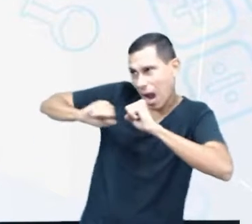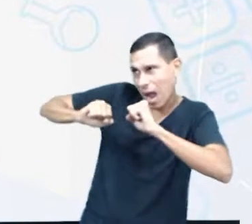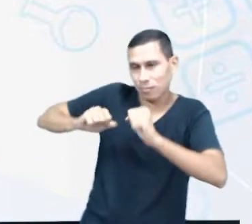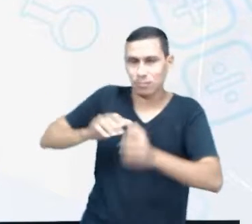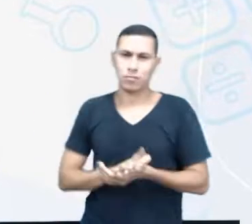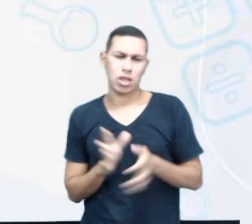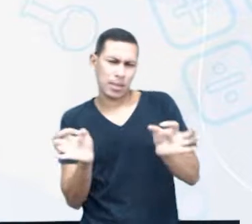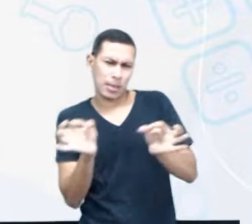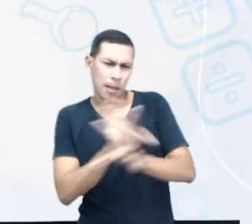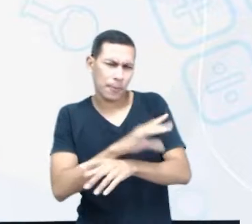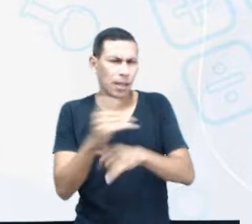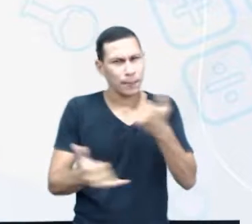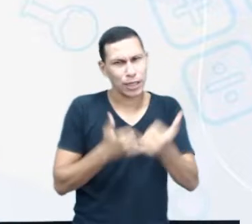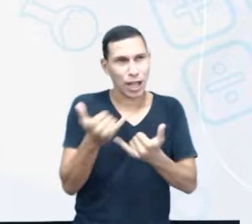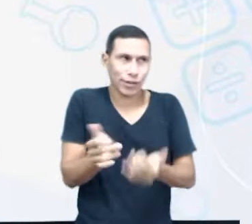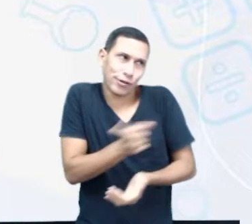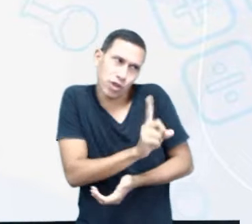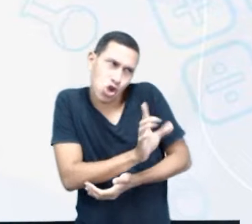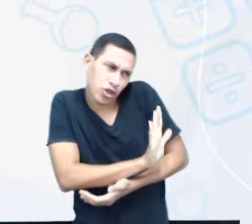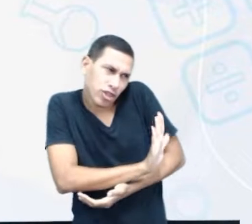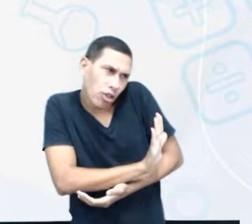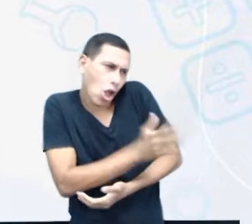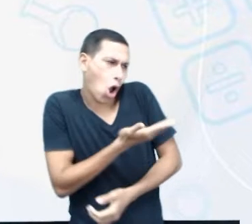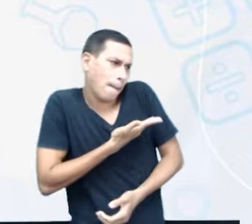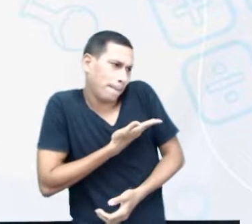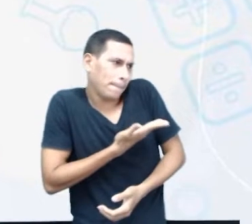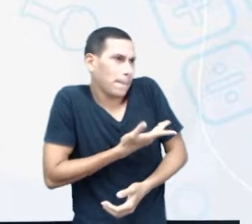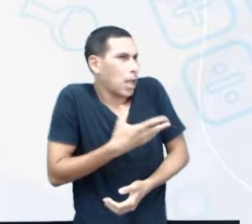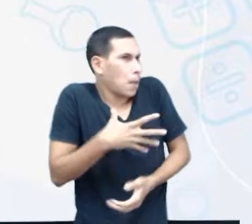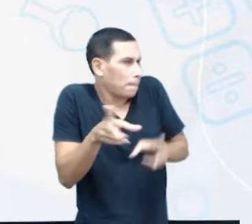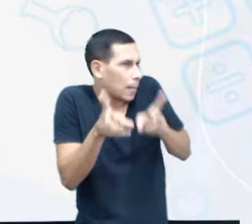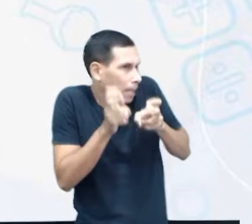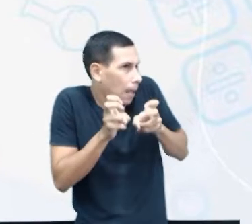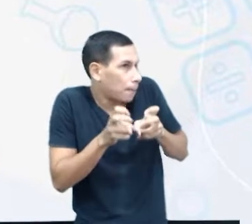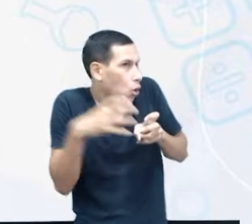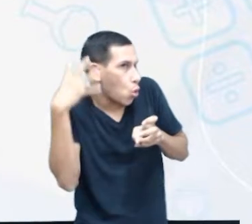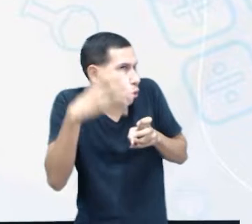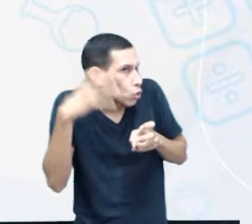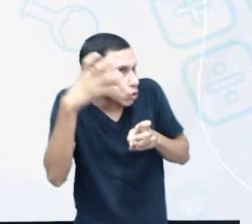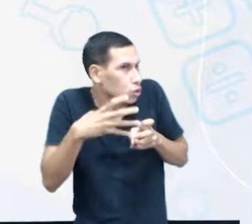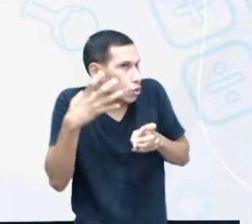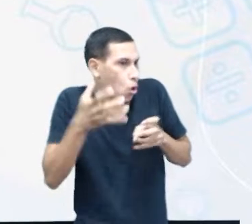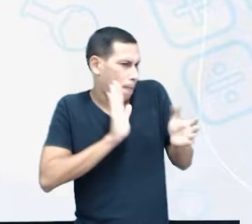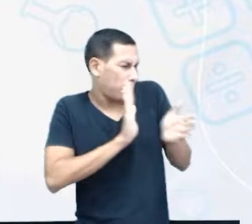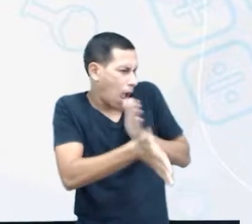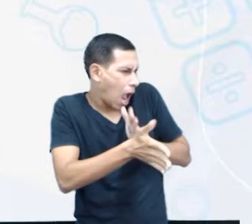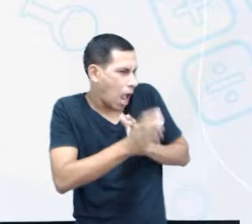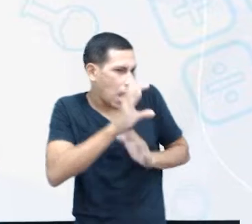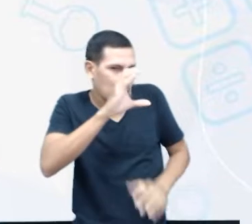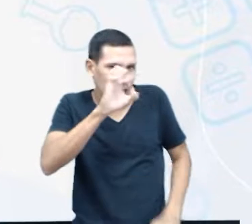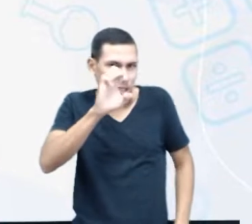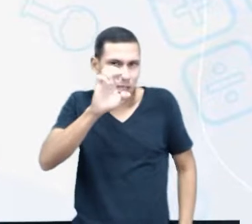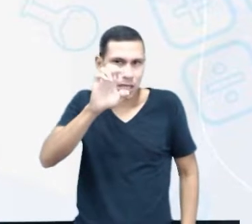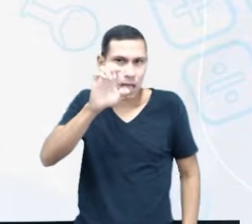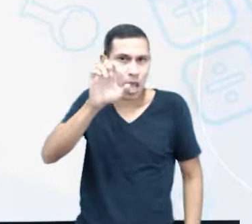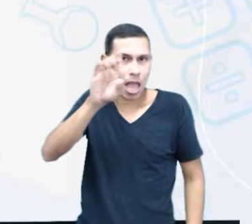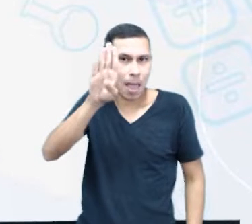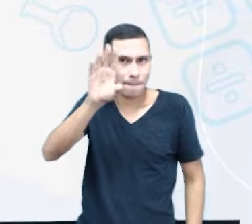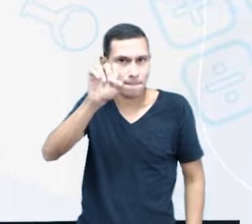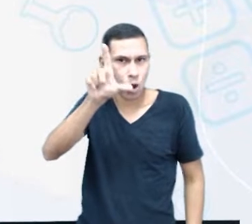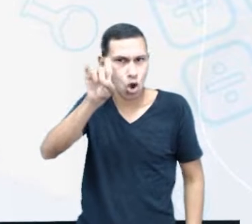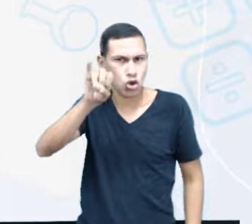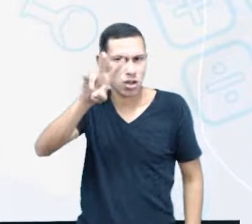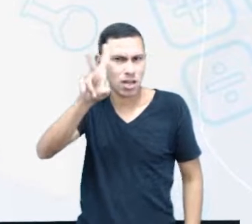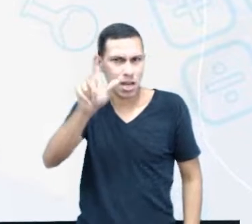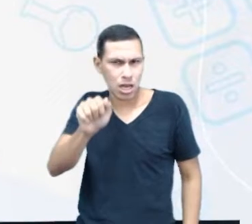dali, ele encerra a brincadeira, nem se despede. Você vê aí o som zaz dessa velocidade. O Cebolinha, já conhecendo essa característica